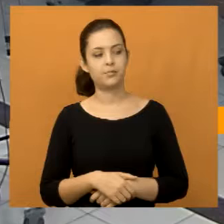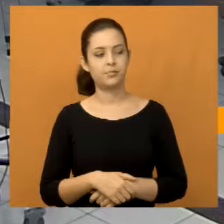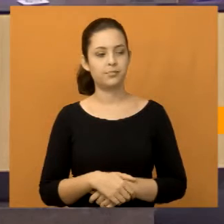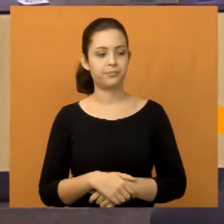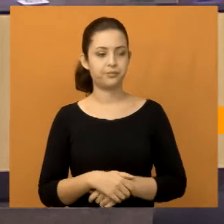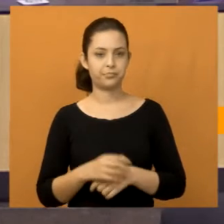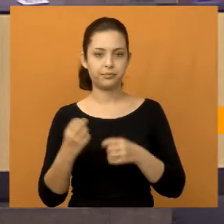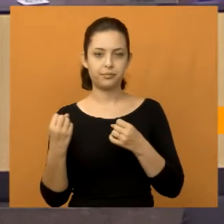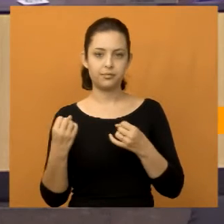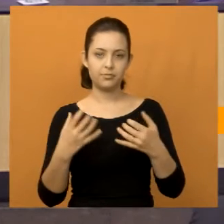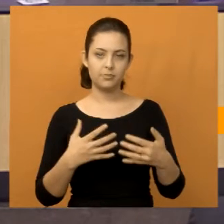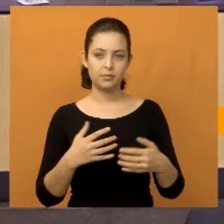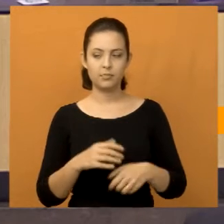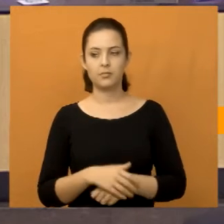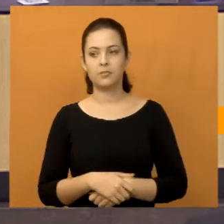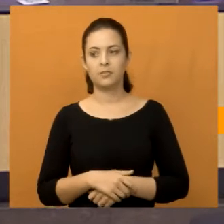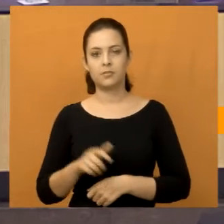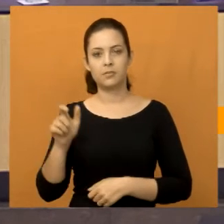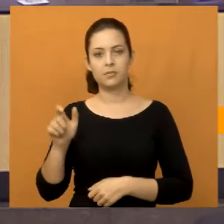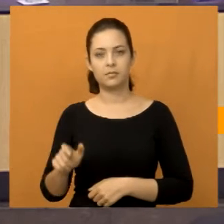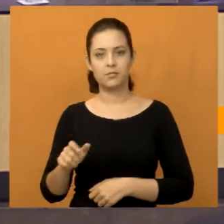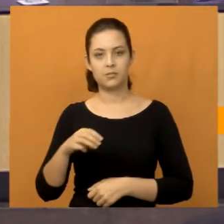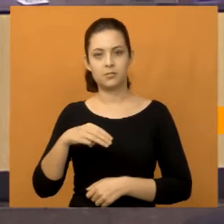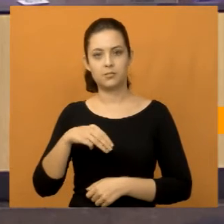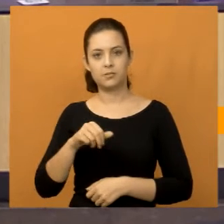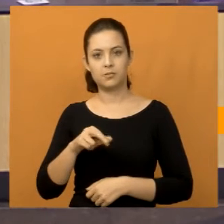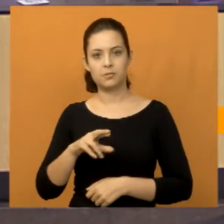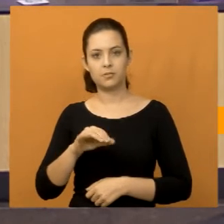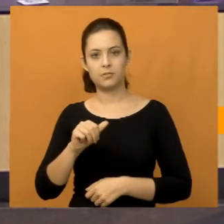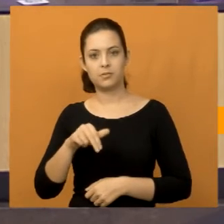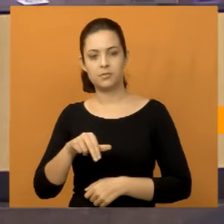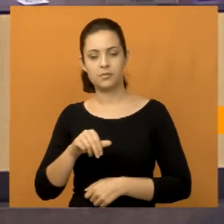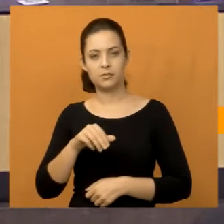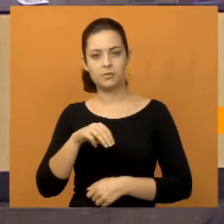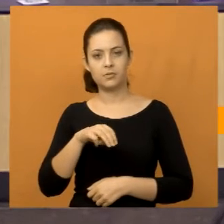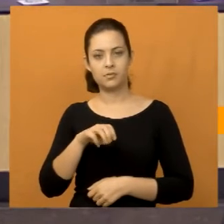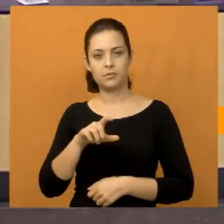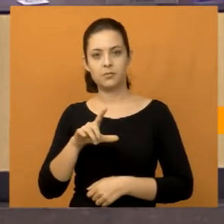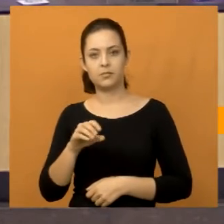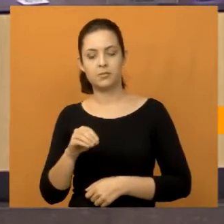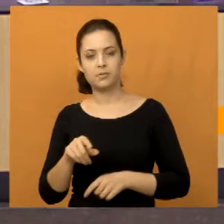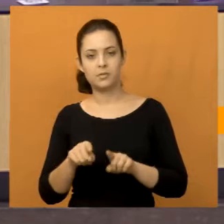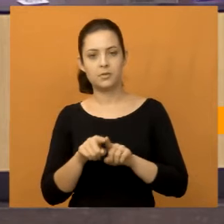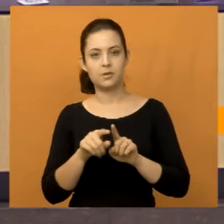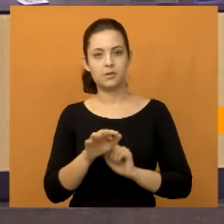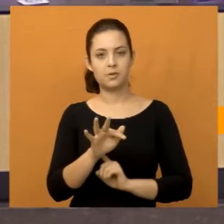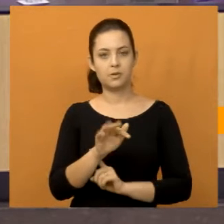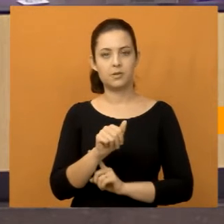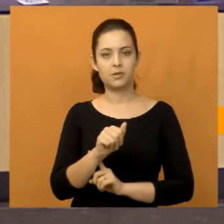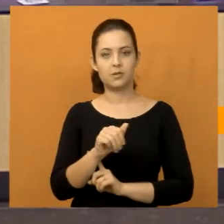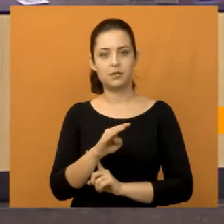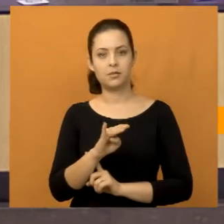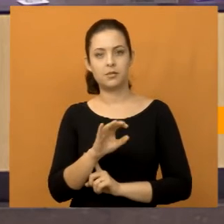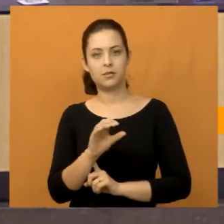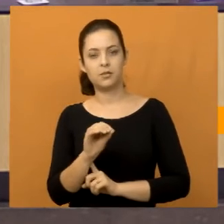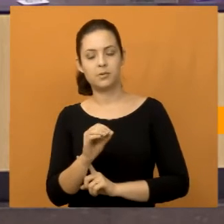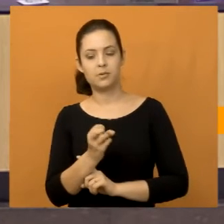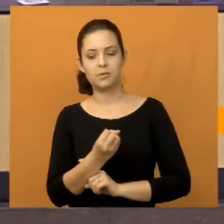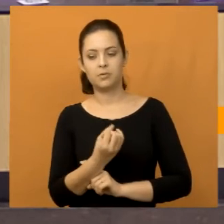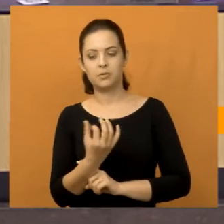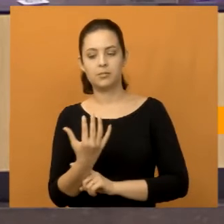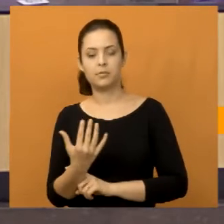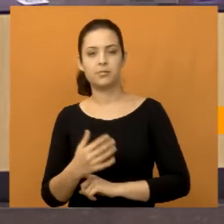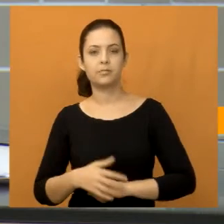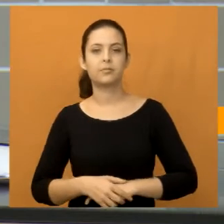Quando falamos aqui da pessoa da senhora Mariana Melo e do senhor Fábio Fagionato, a respeito da